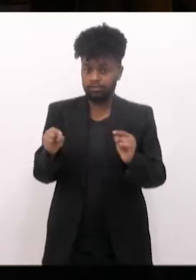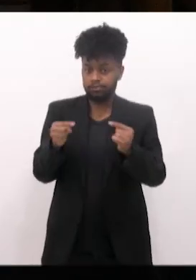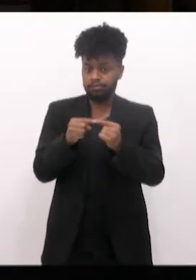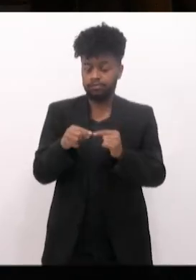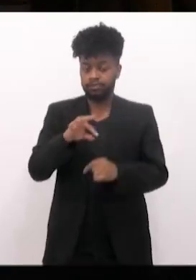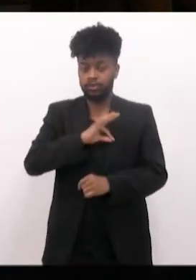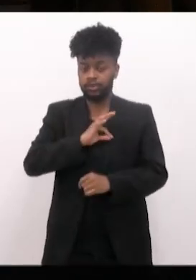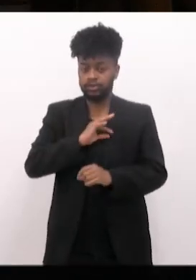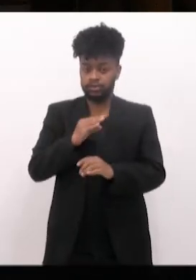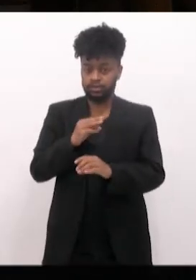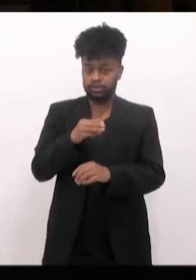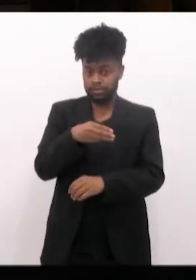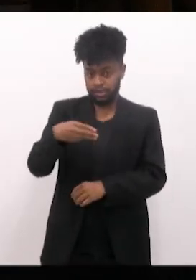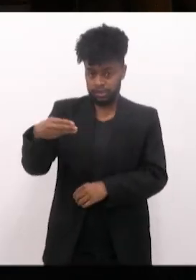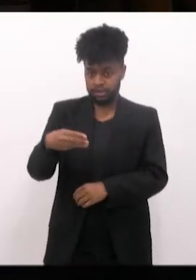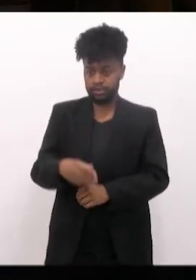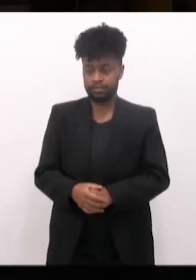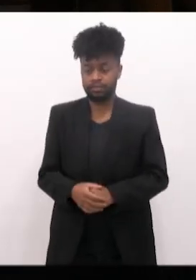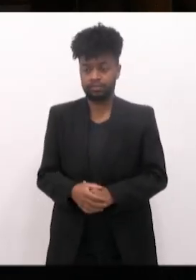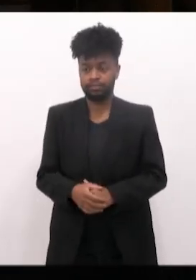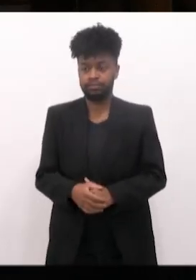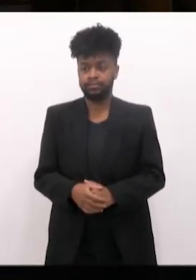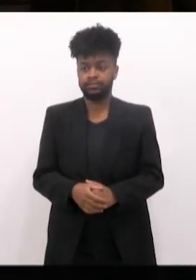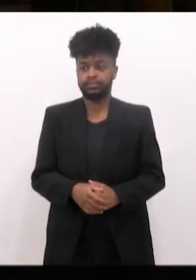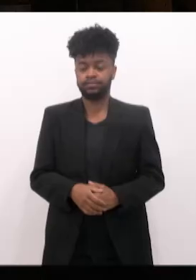Militar. São as duas garruchas.